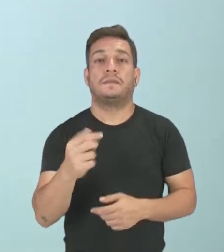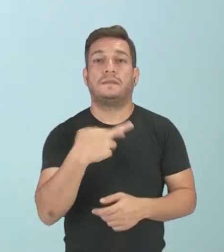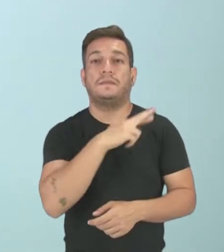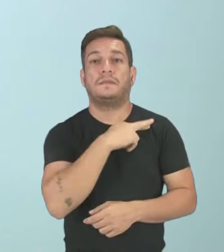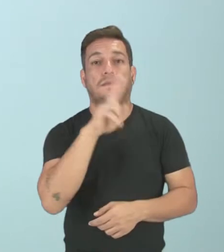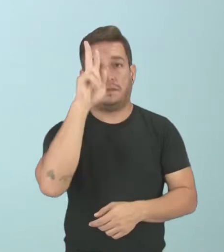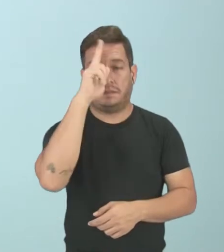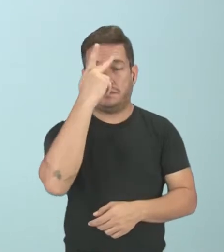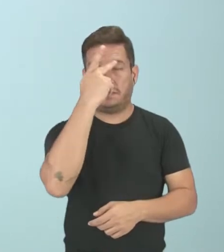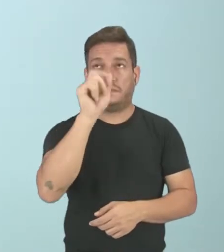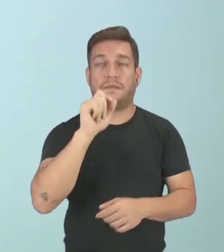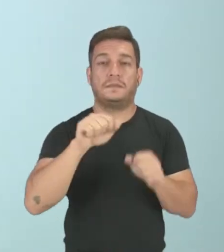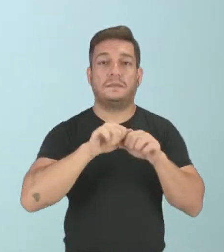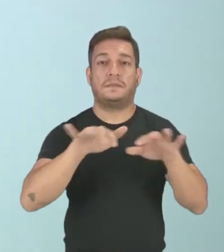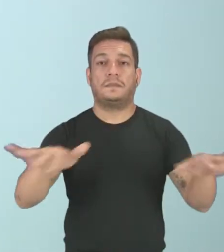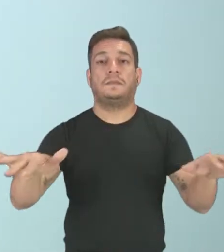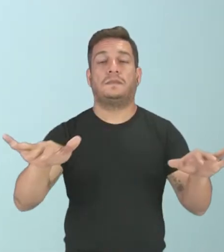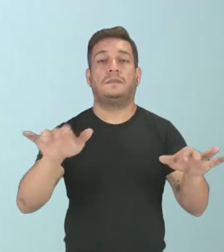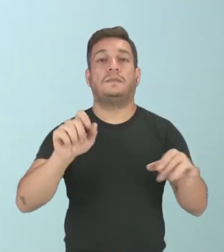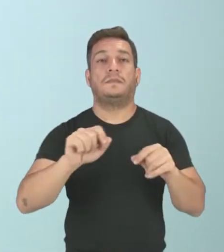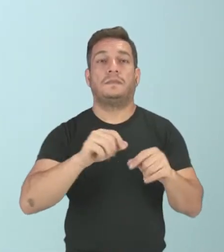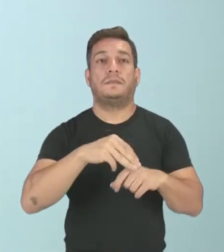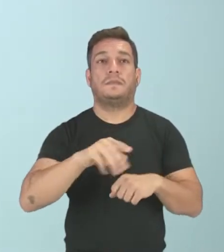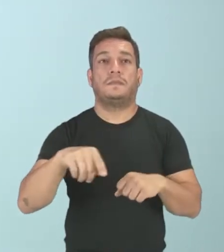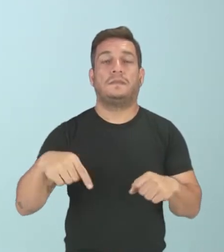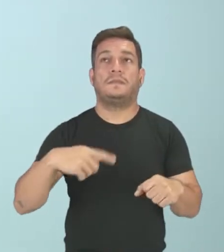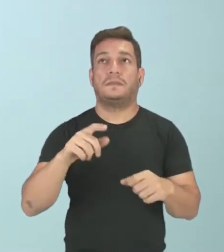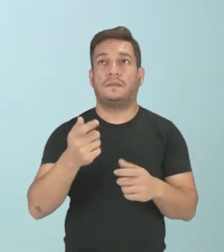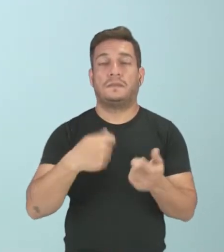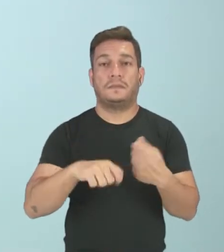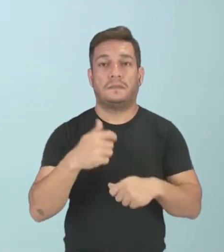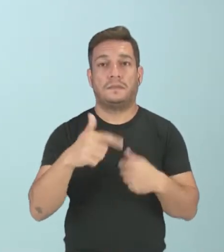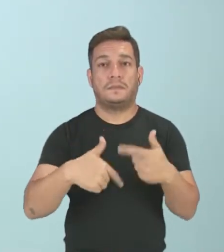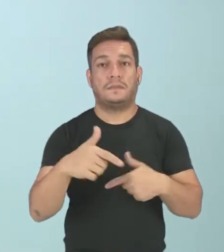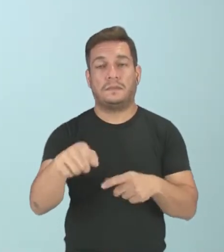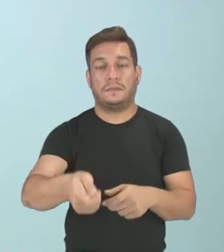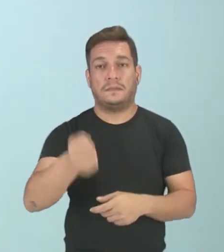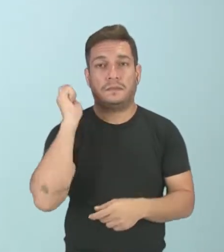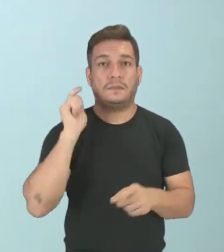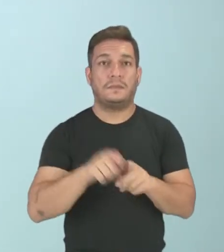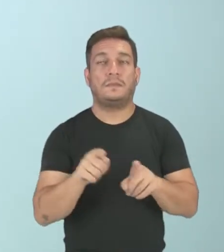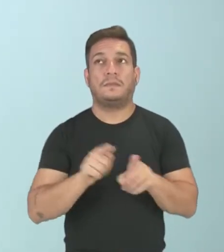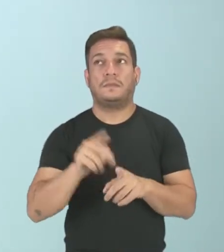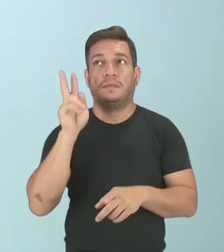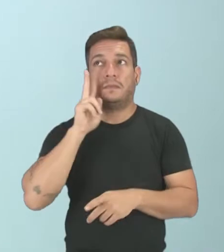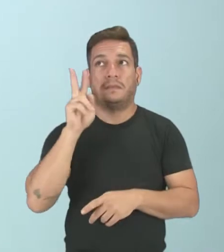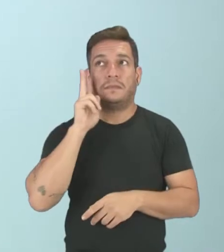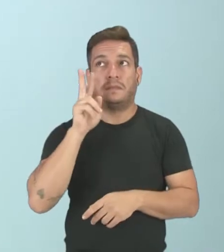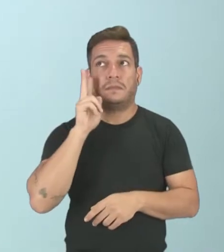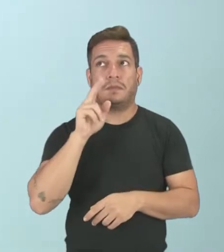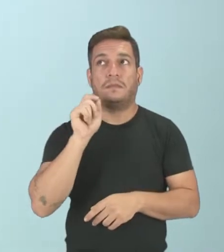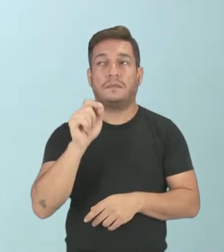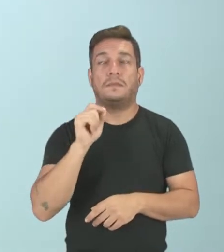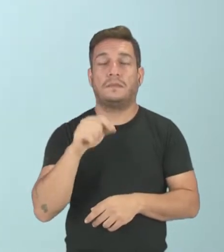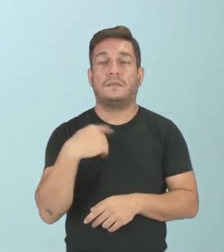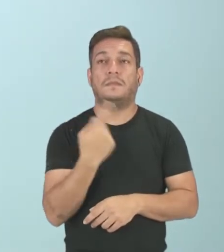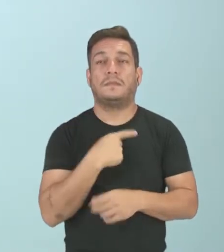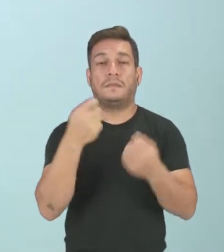papel decisivo na expansão para o interior foi a atividade pecuária. E vale lembrar para vocês também que